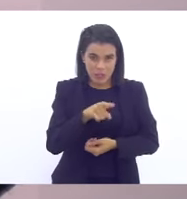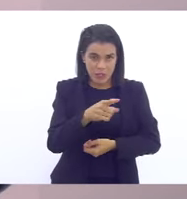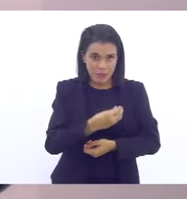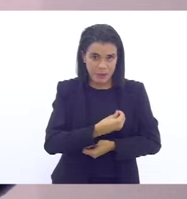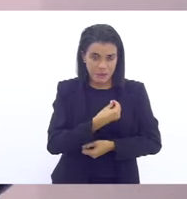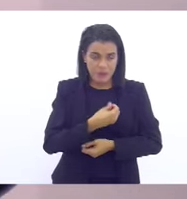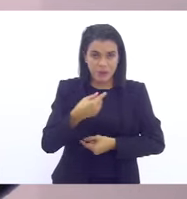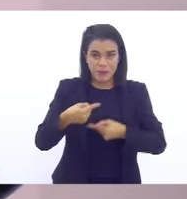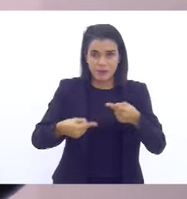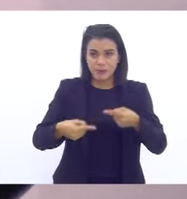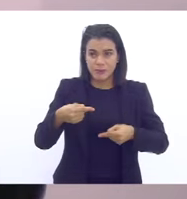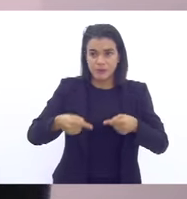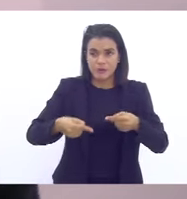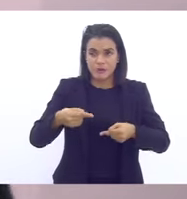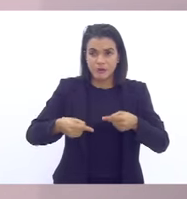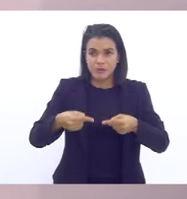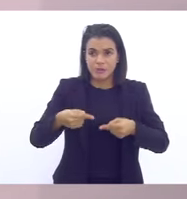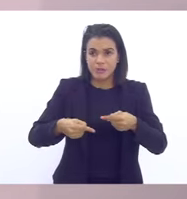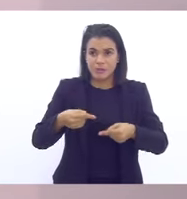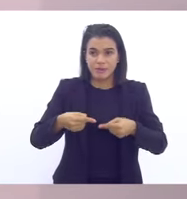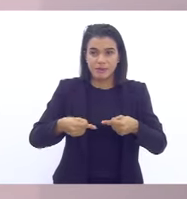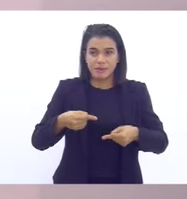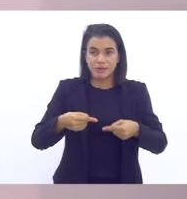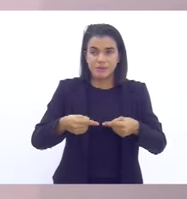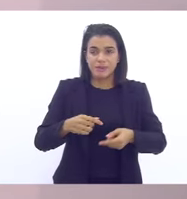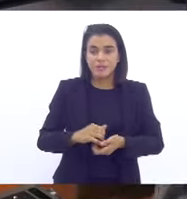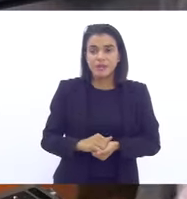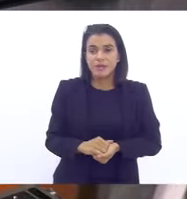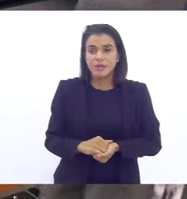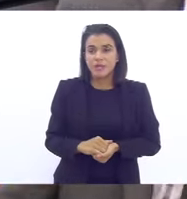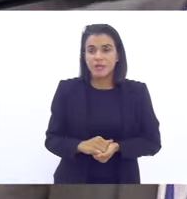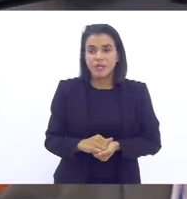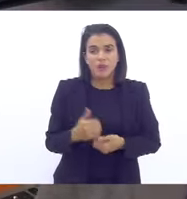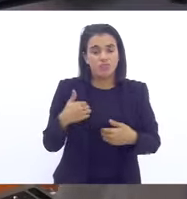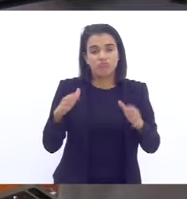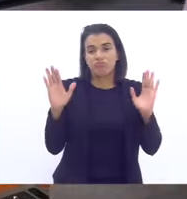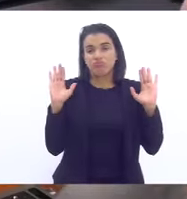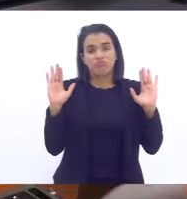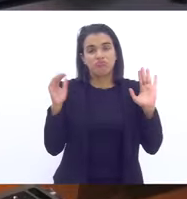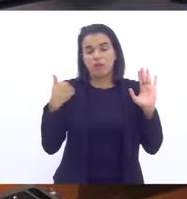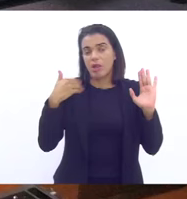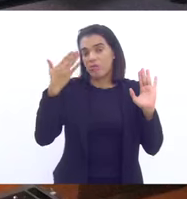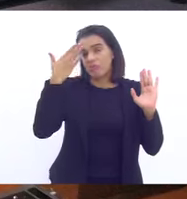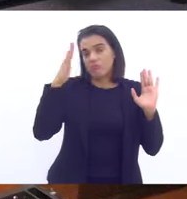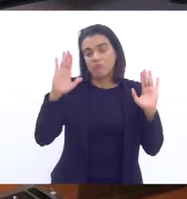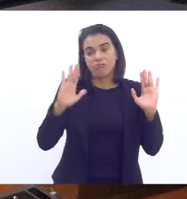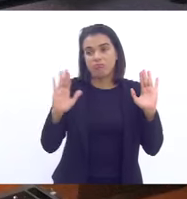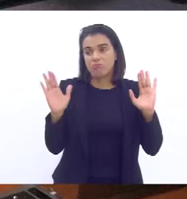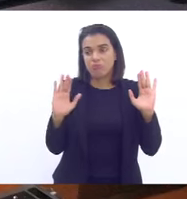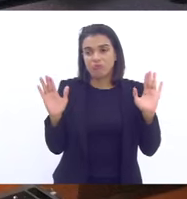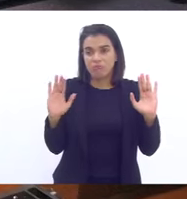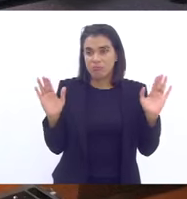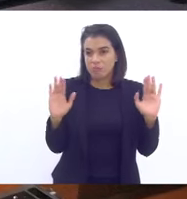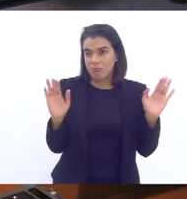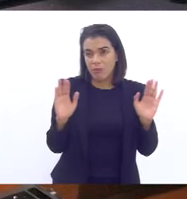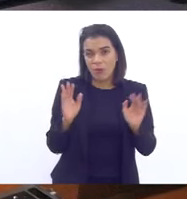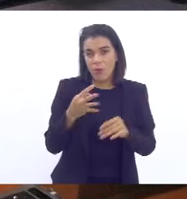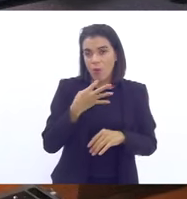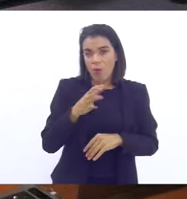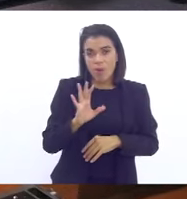alguma discussão no conselho, no comitê, com relação a isso? Não, eu não tenho conhecimento desse